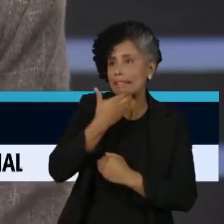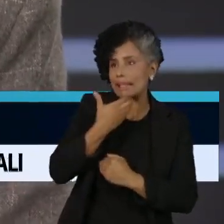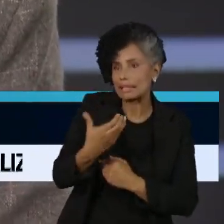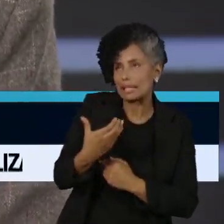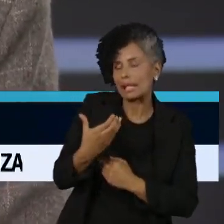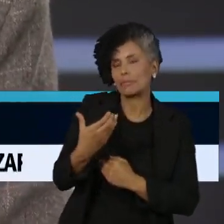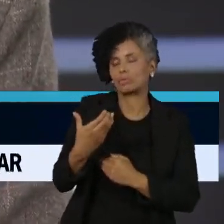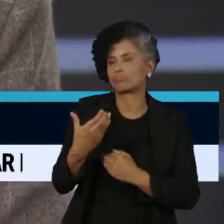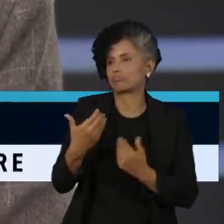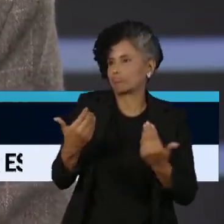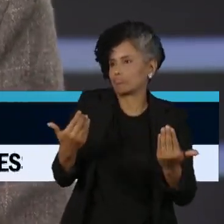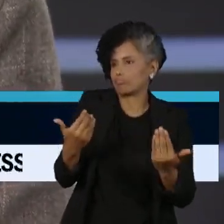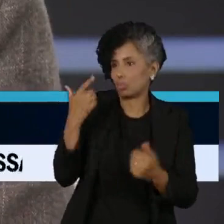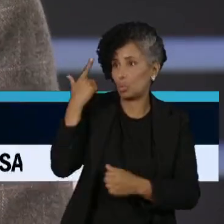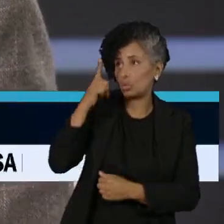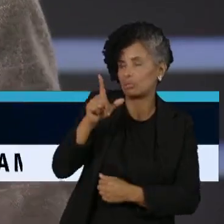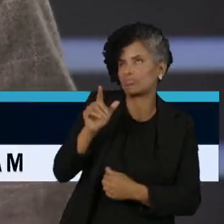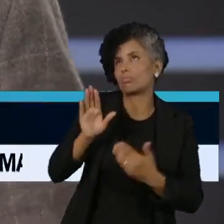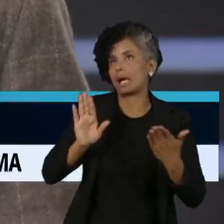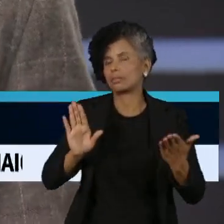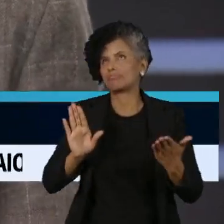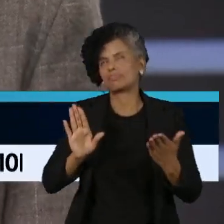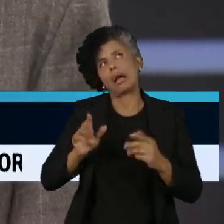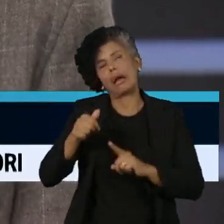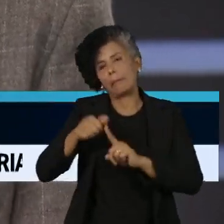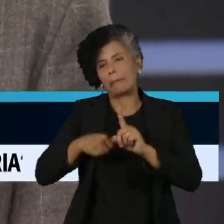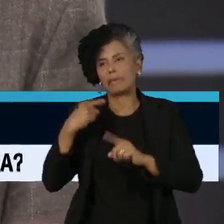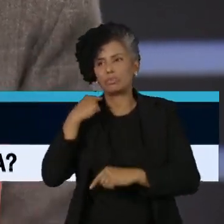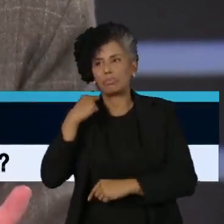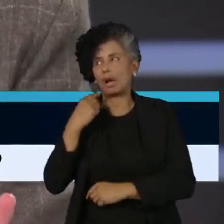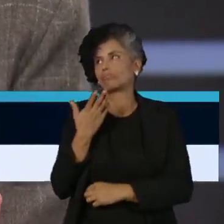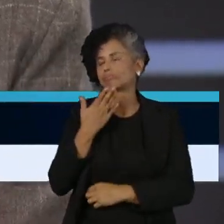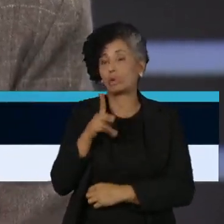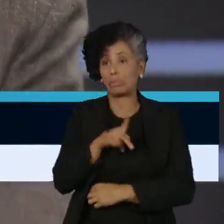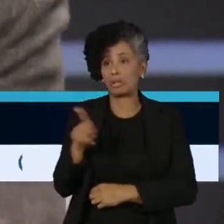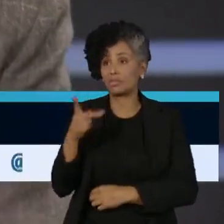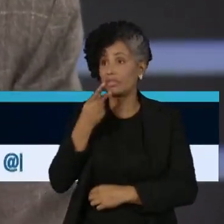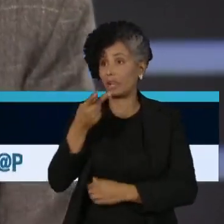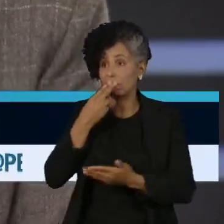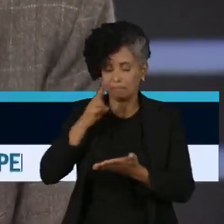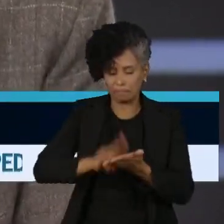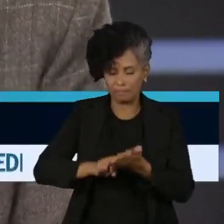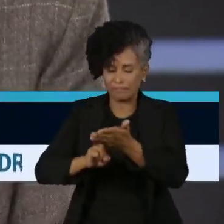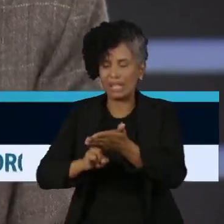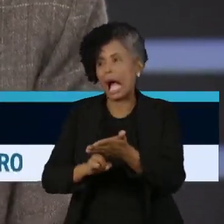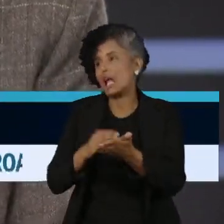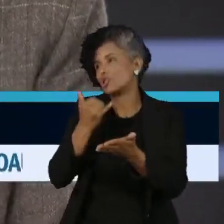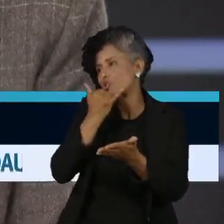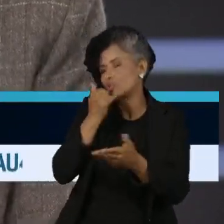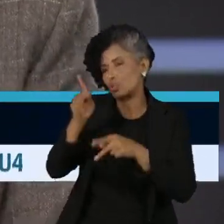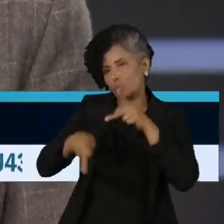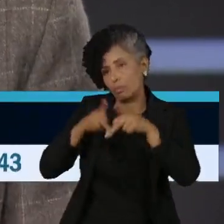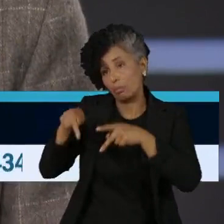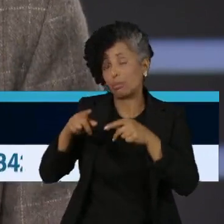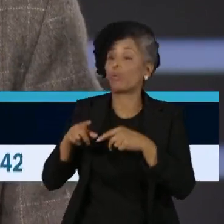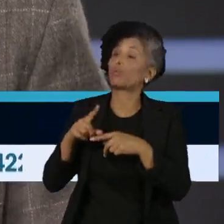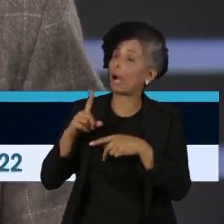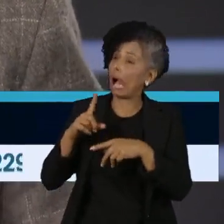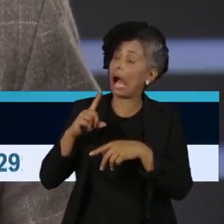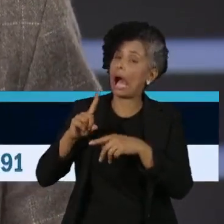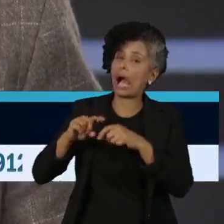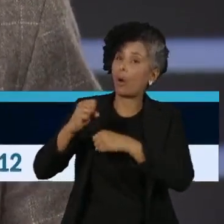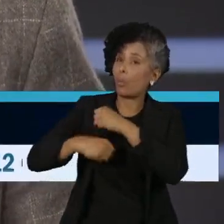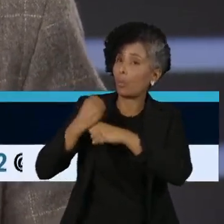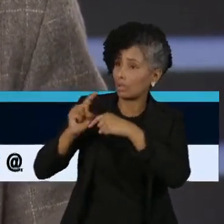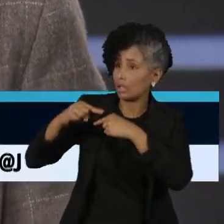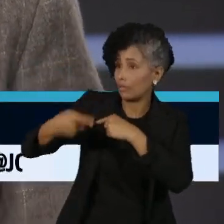mandar uma cartinha para o Congresso, dizendo, foi mal, pessoal, mas, ó, da próxima vez a gente vai fazer certo. Tem alguma punição?